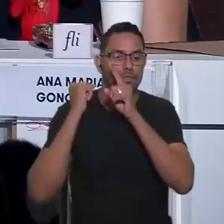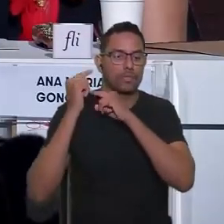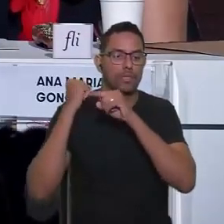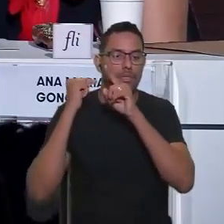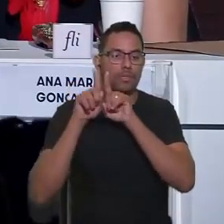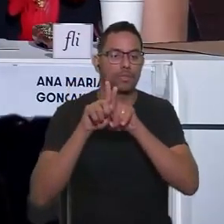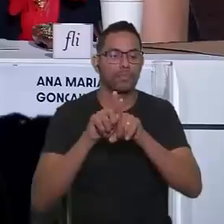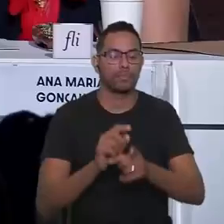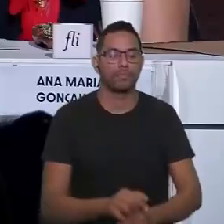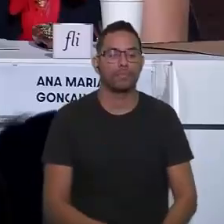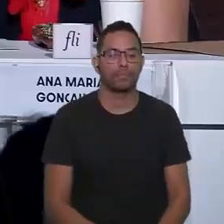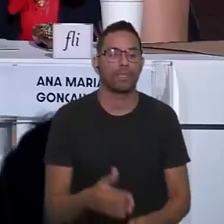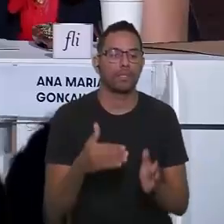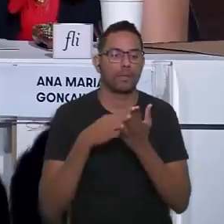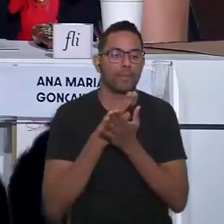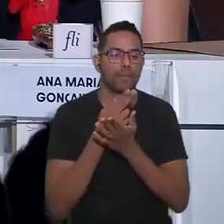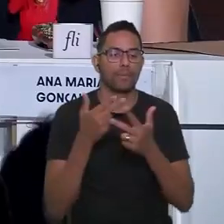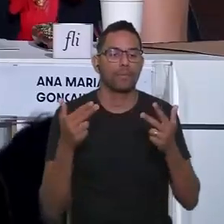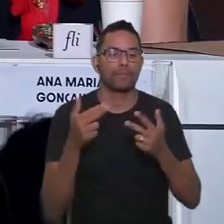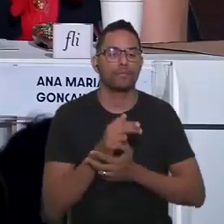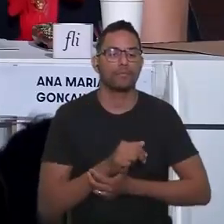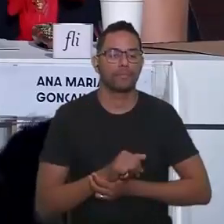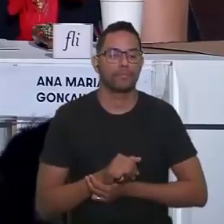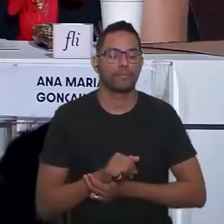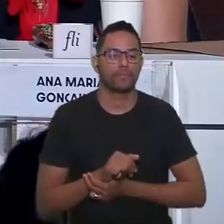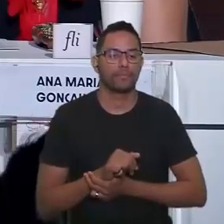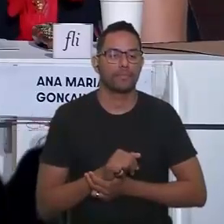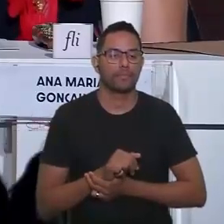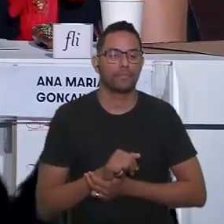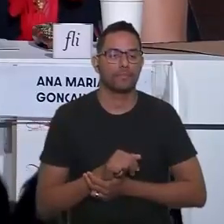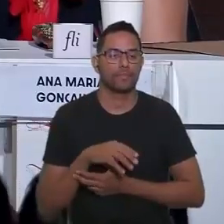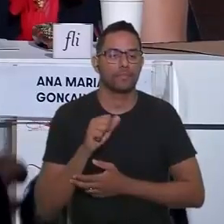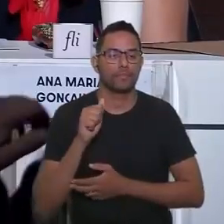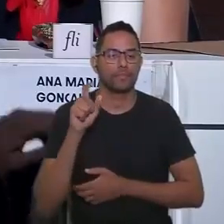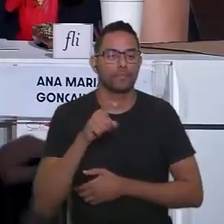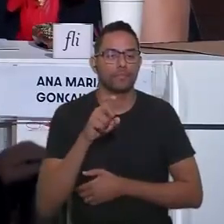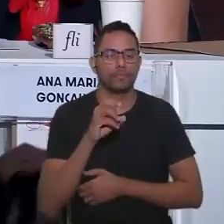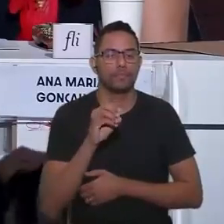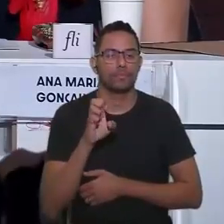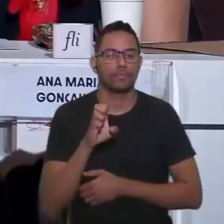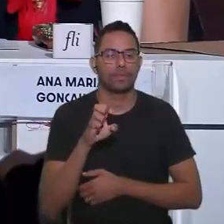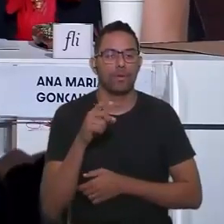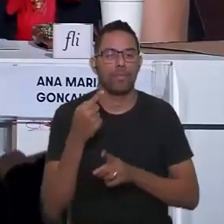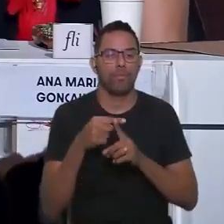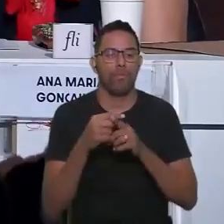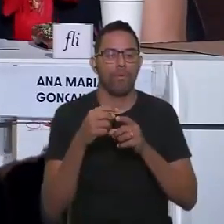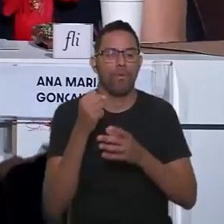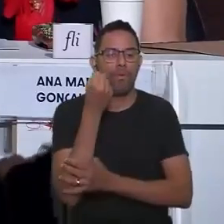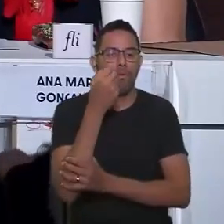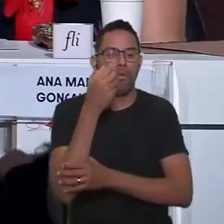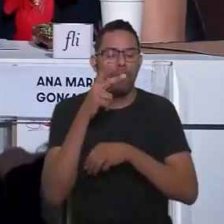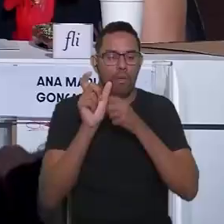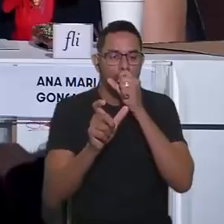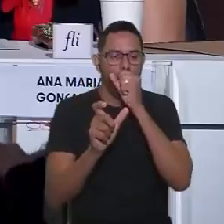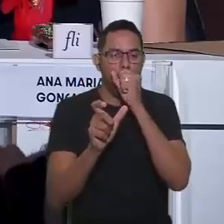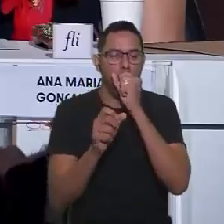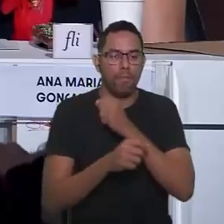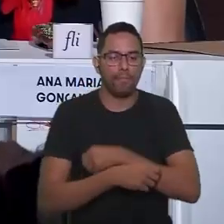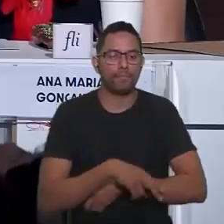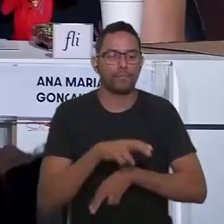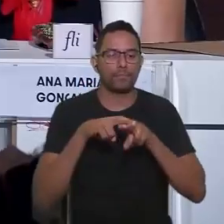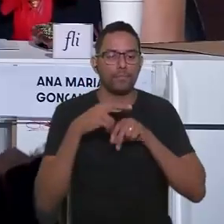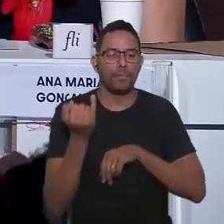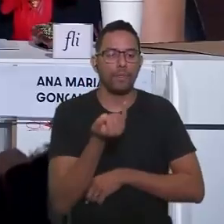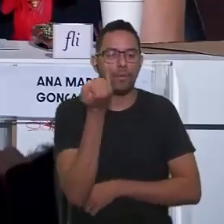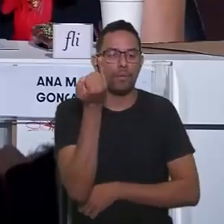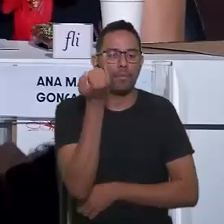ancestralidade, o que é até a mesma coisa acrescida de axé. Por que Exu rege as palavras? Por causa da